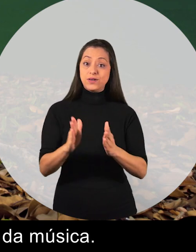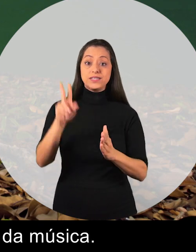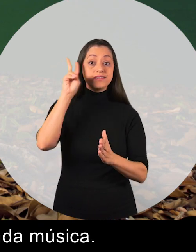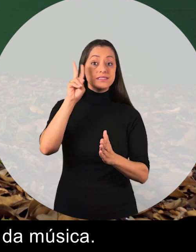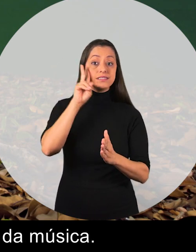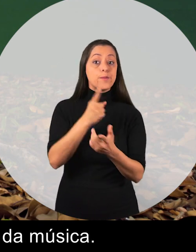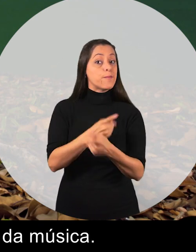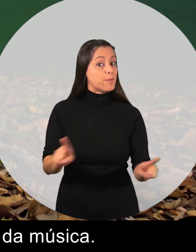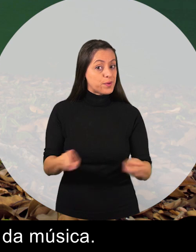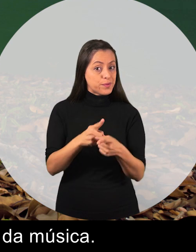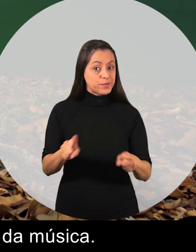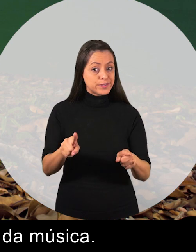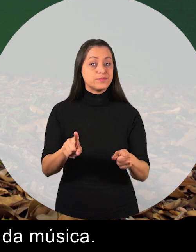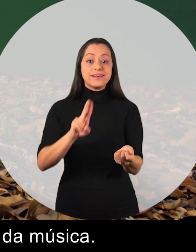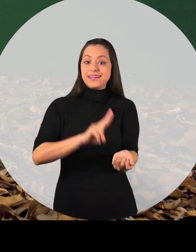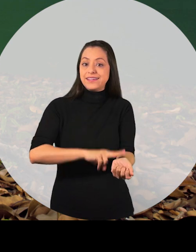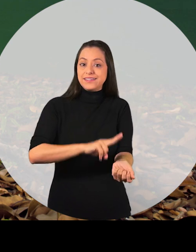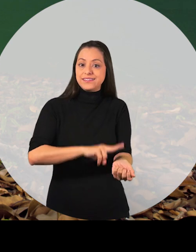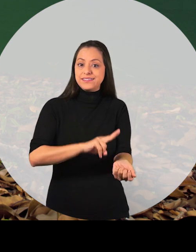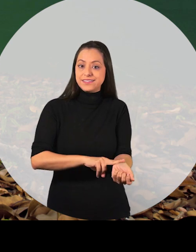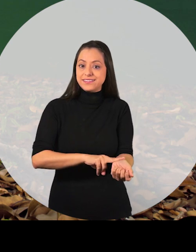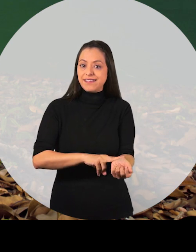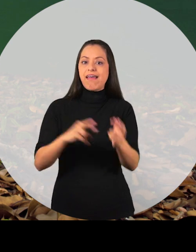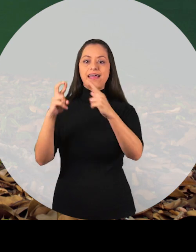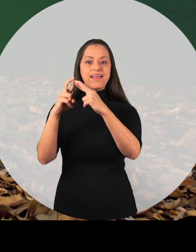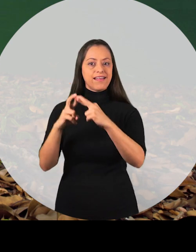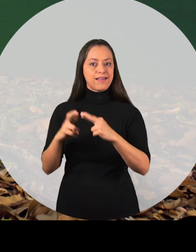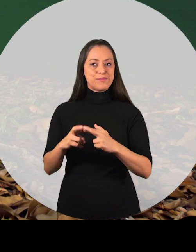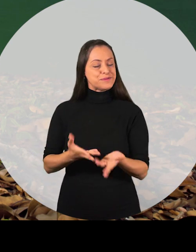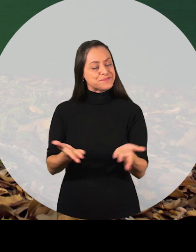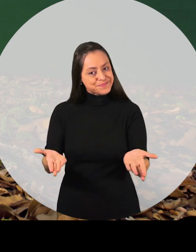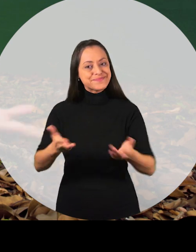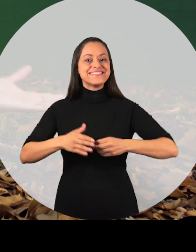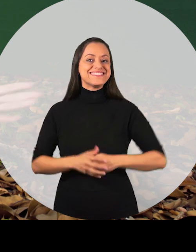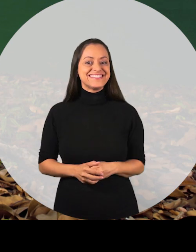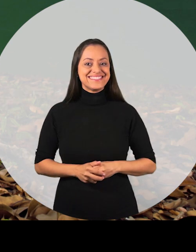criança tem que ter a memória da sequência, da música, o ritmo. A rima.